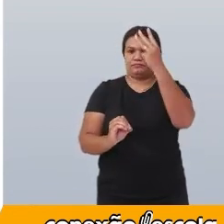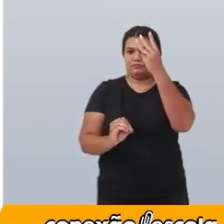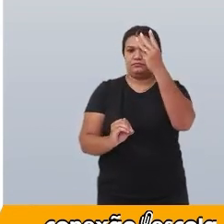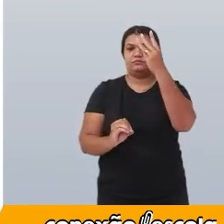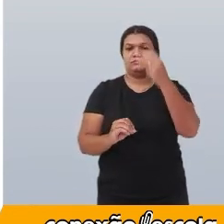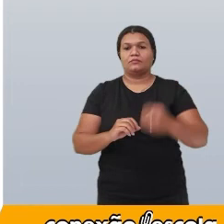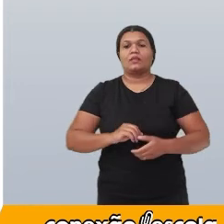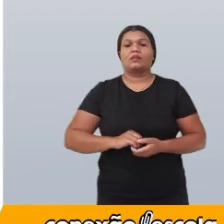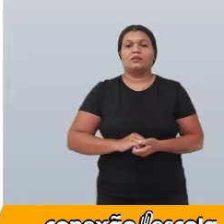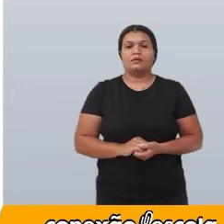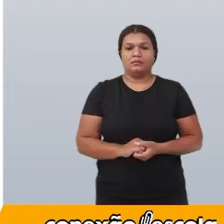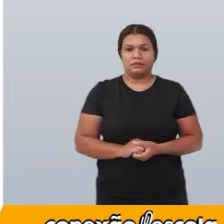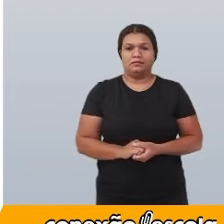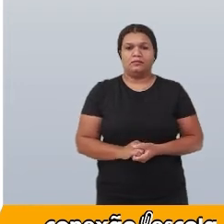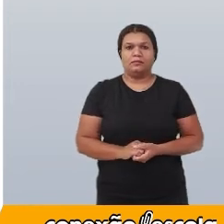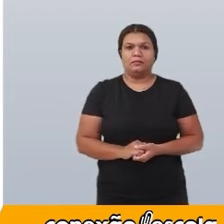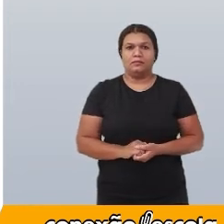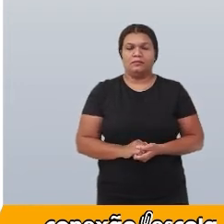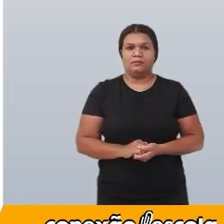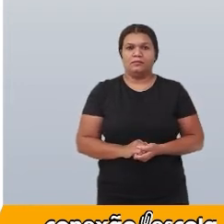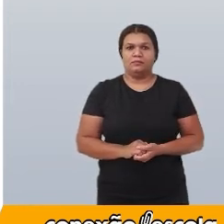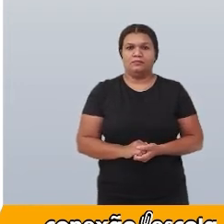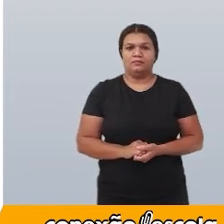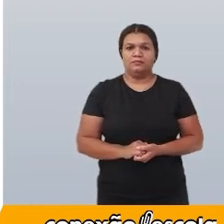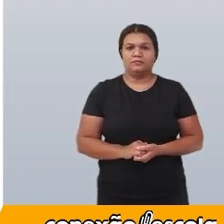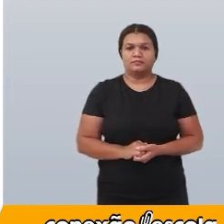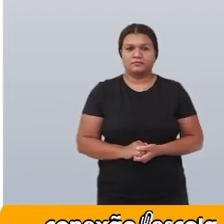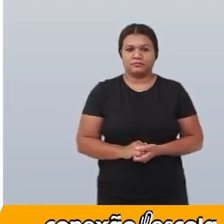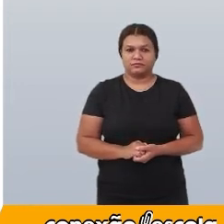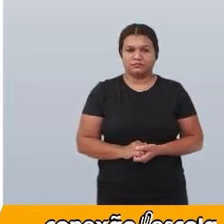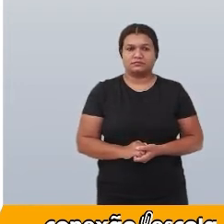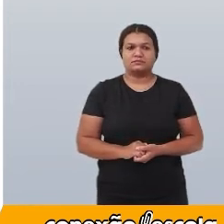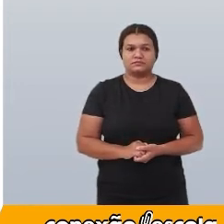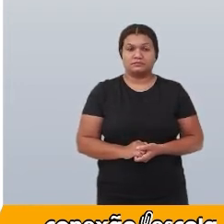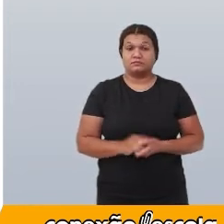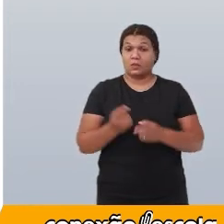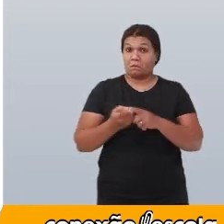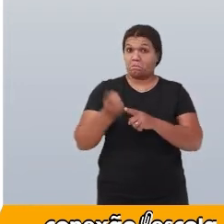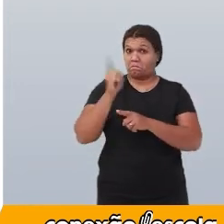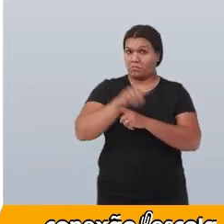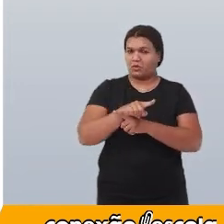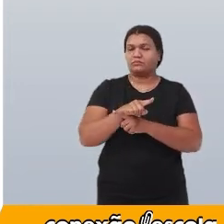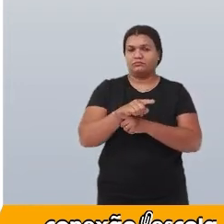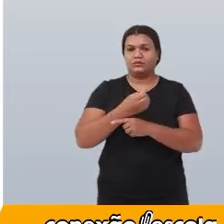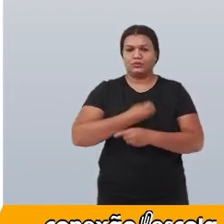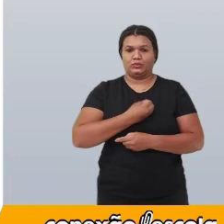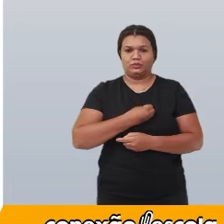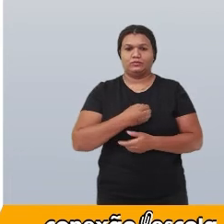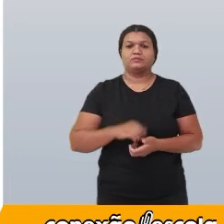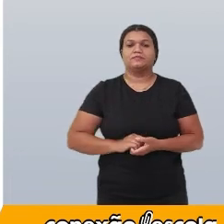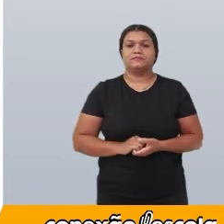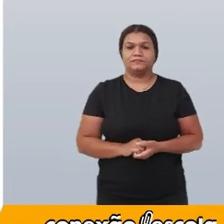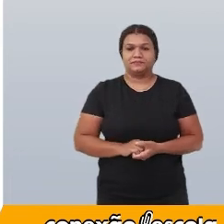dos centésimos e sobe o 3 dos décimos na próxima casa.